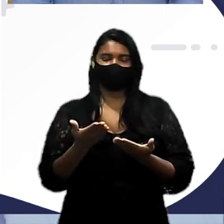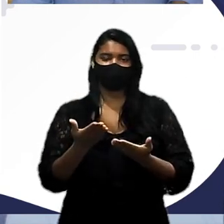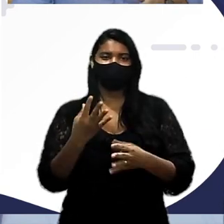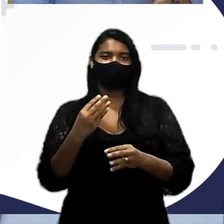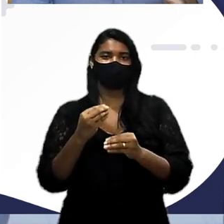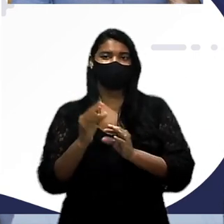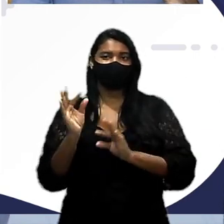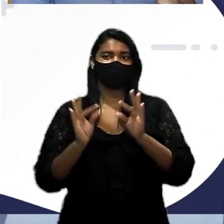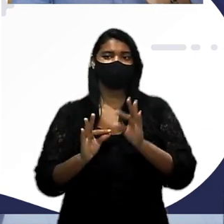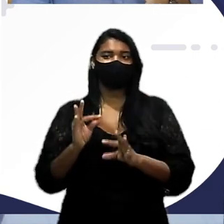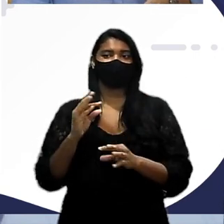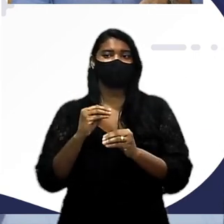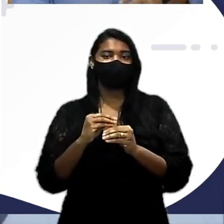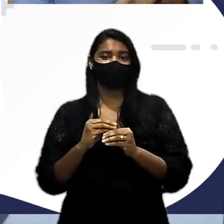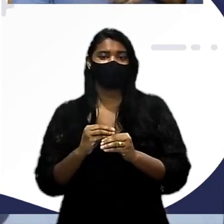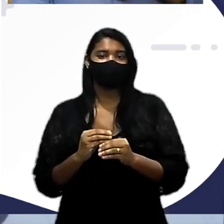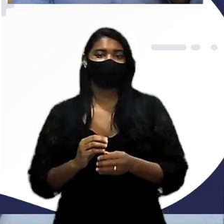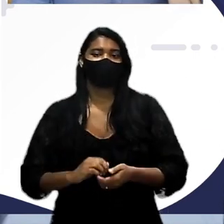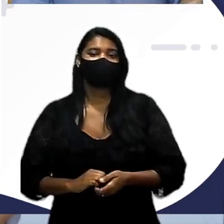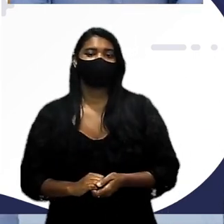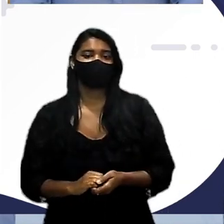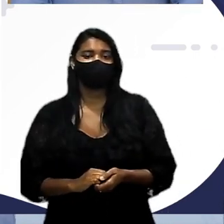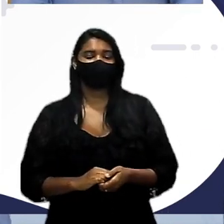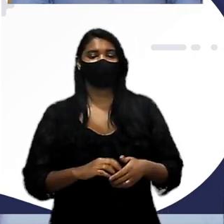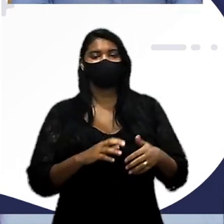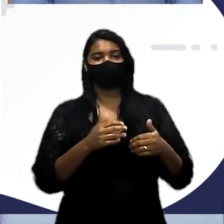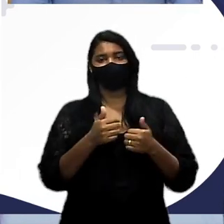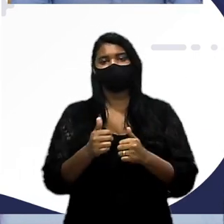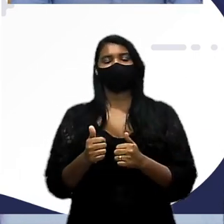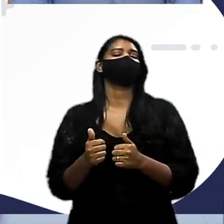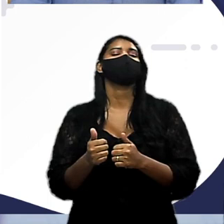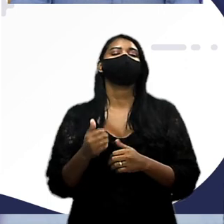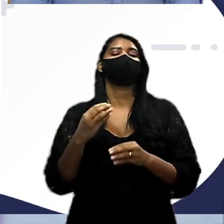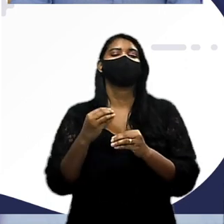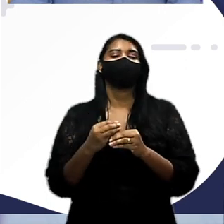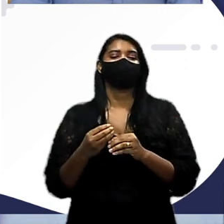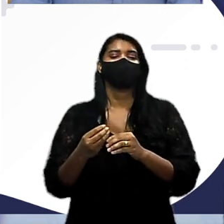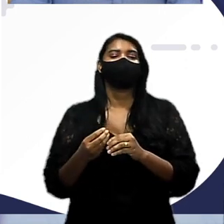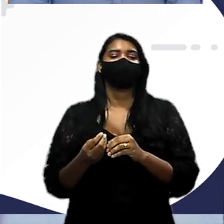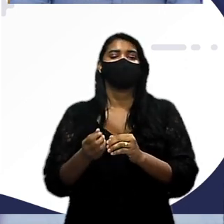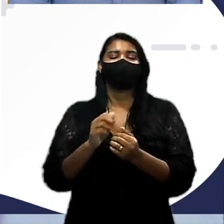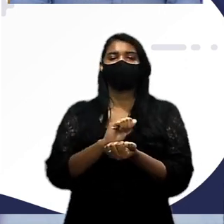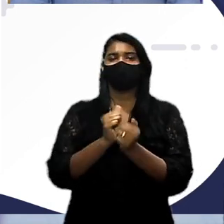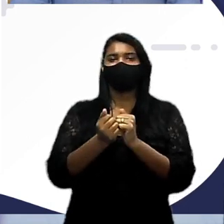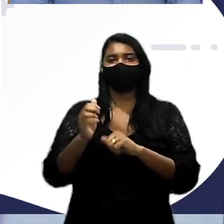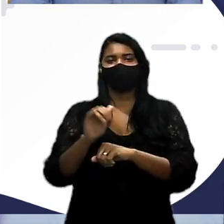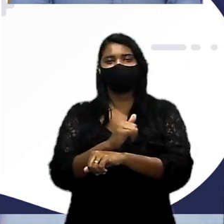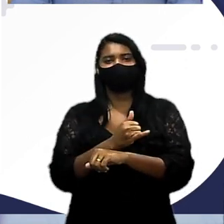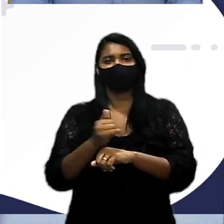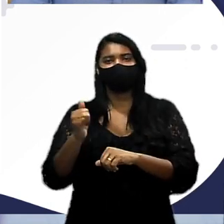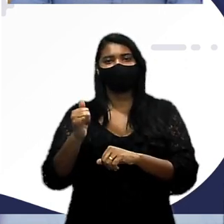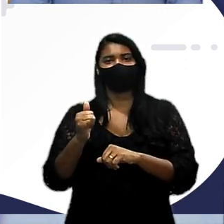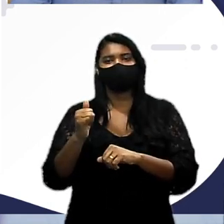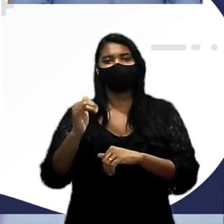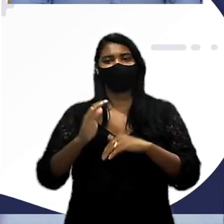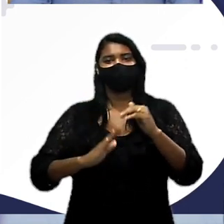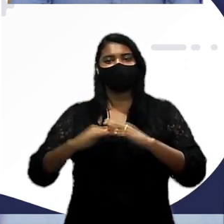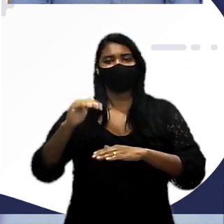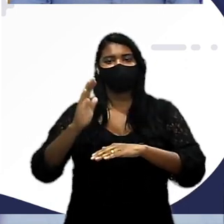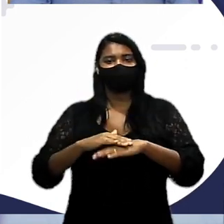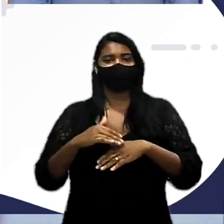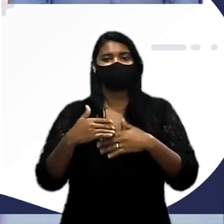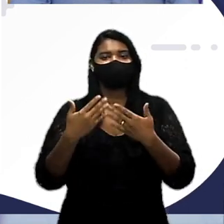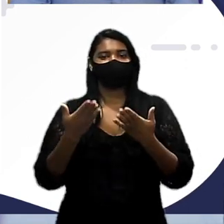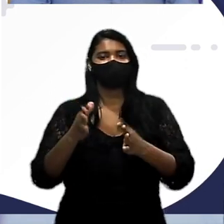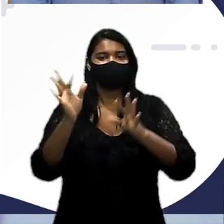se ajustar, você perseguir, digamos assim, novas habilidades, né, novas competências, se